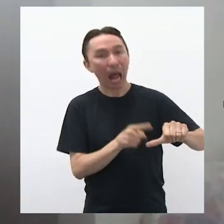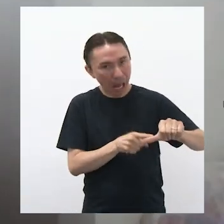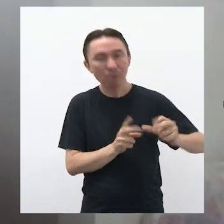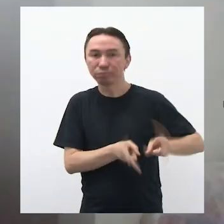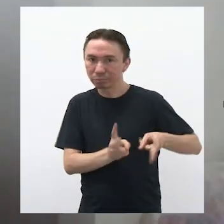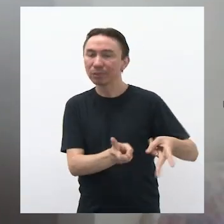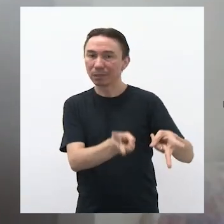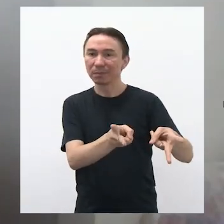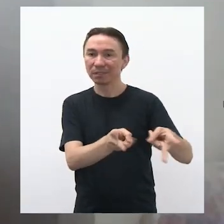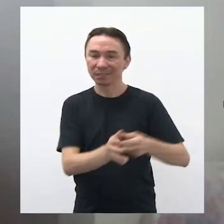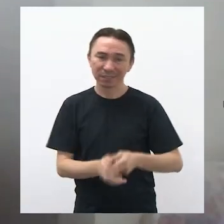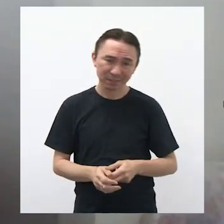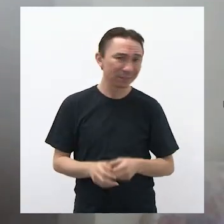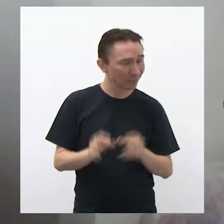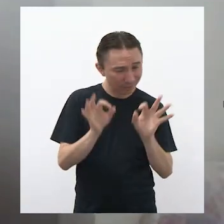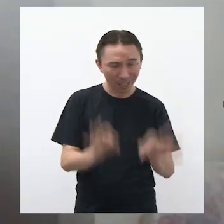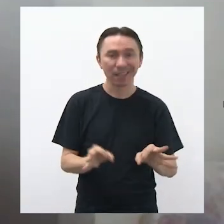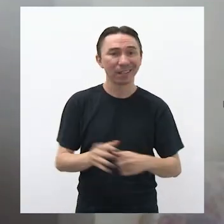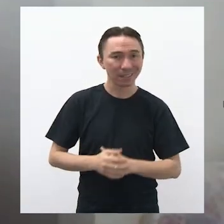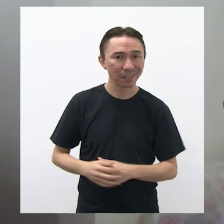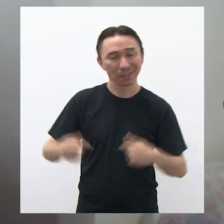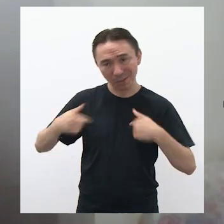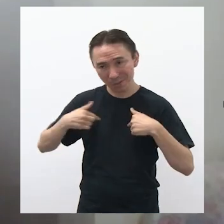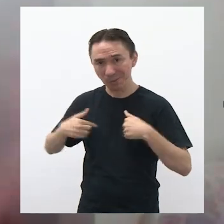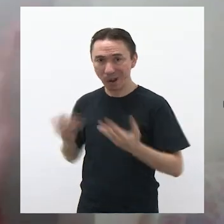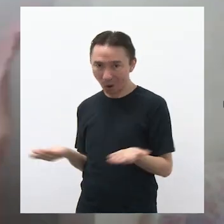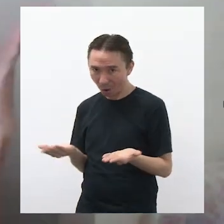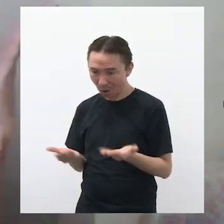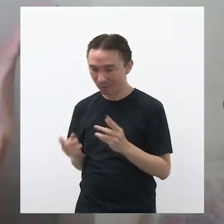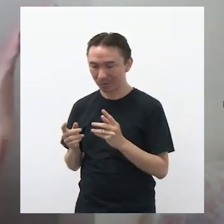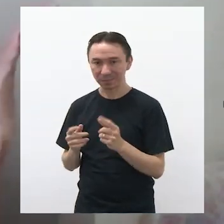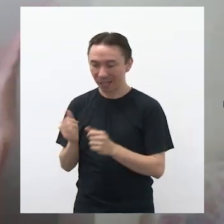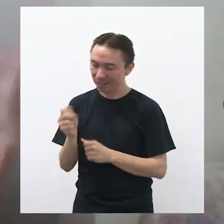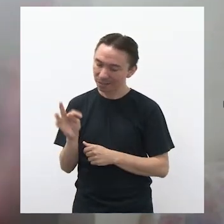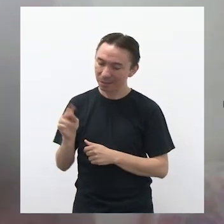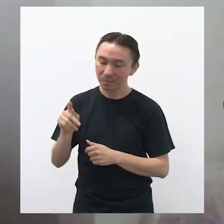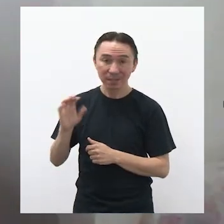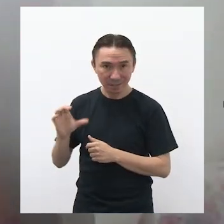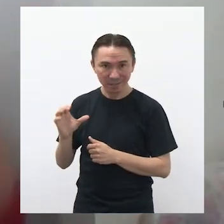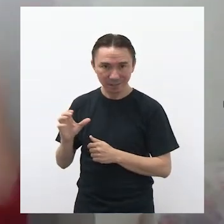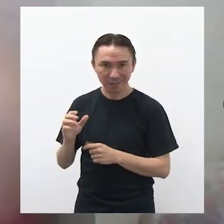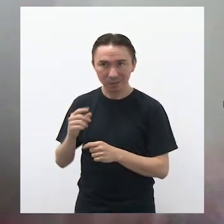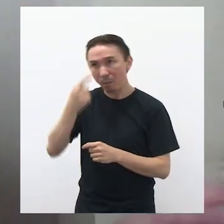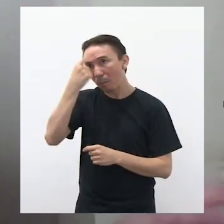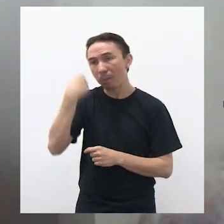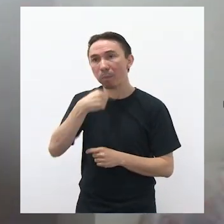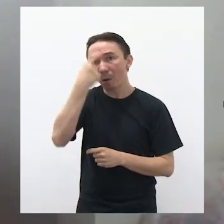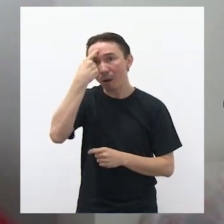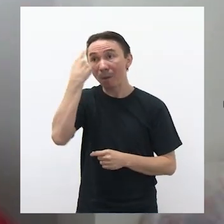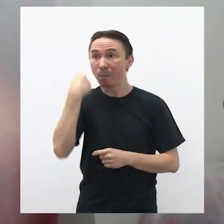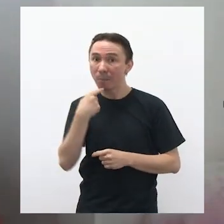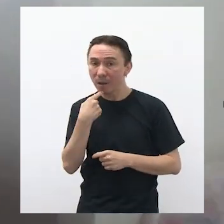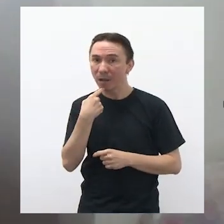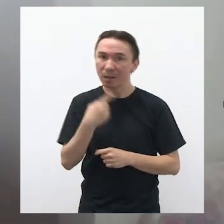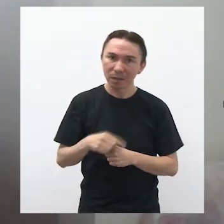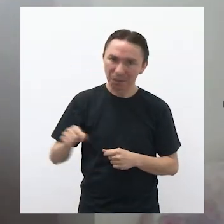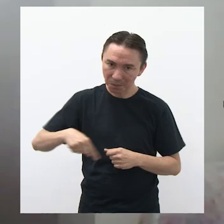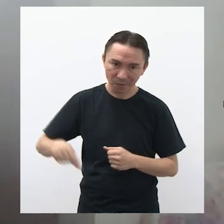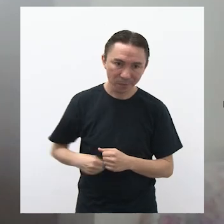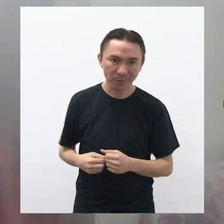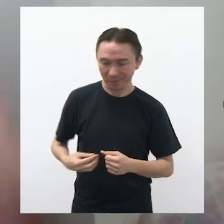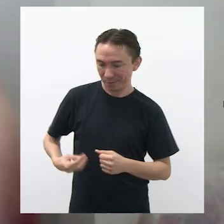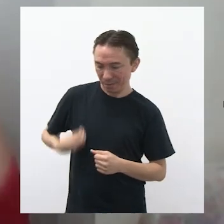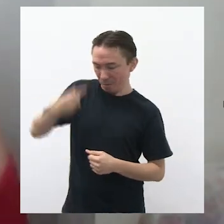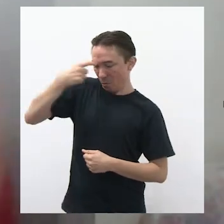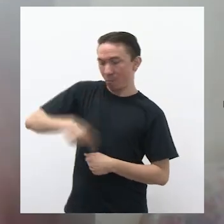diferente que começou esse nosso encontro. Já foram aí foi 1h30, mas com certeza com muito aprendizado, com muita troca, e